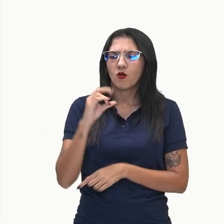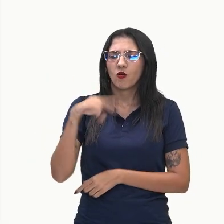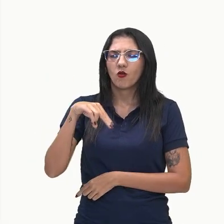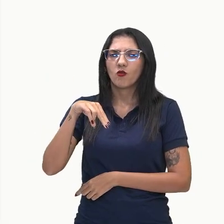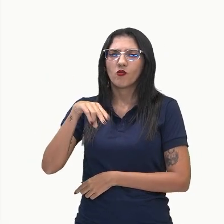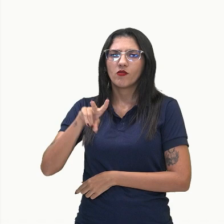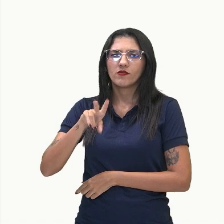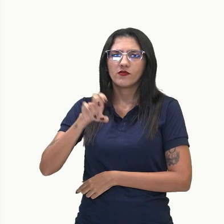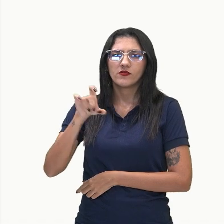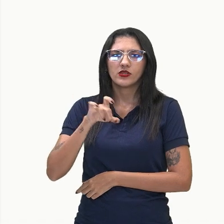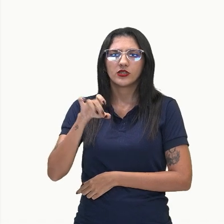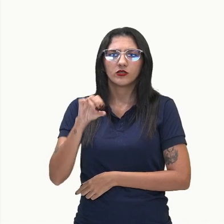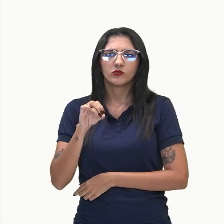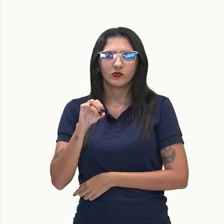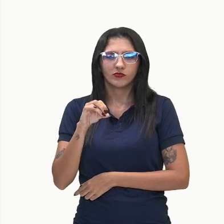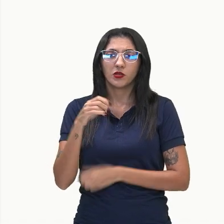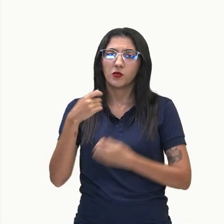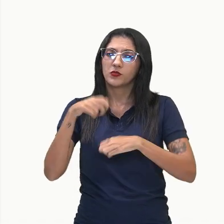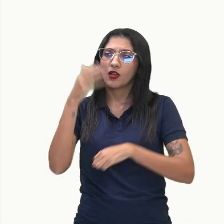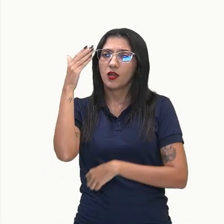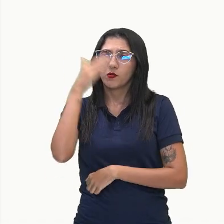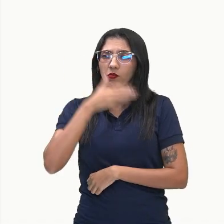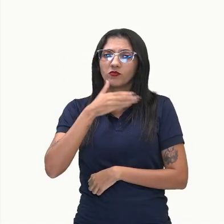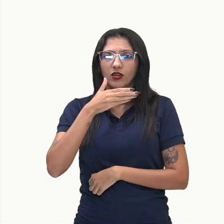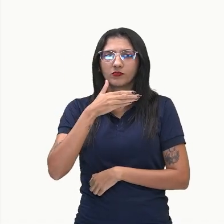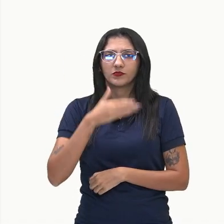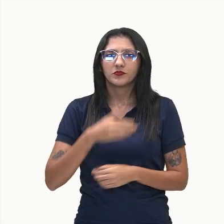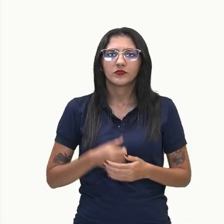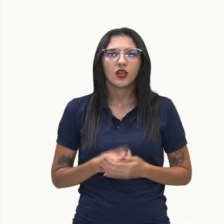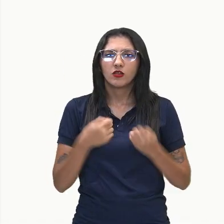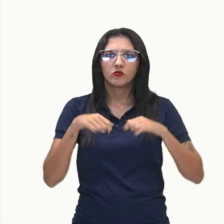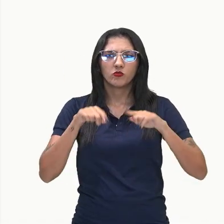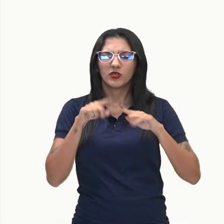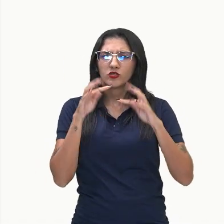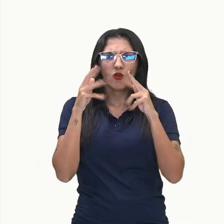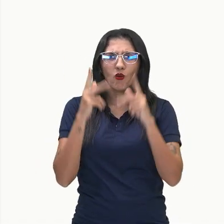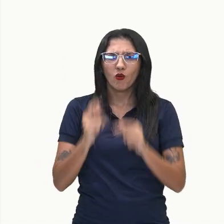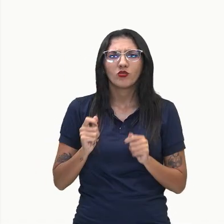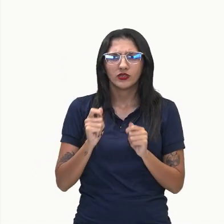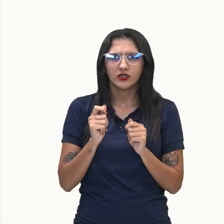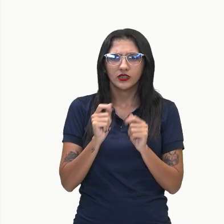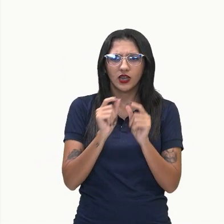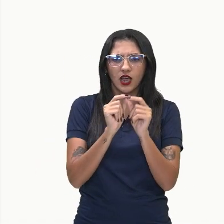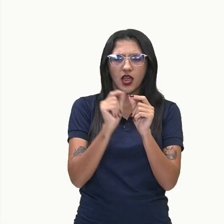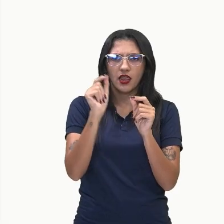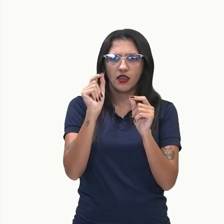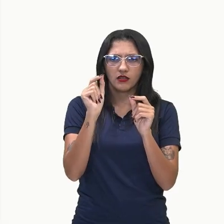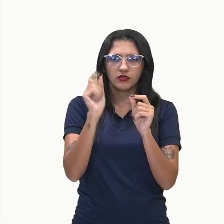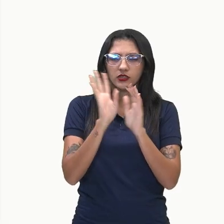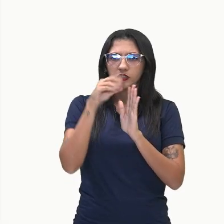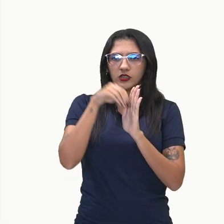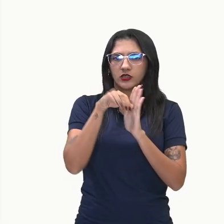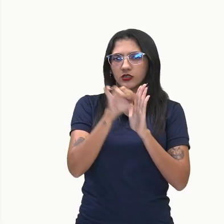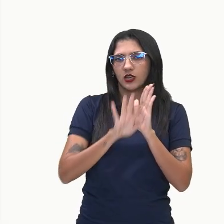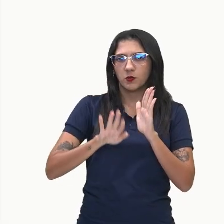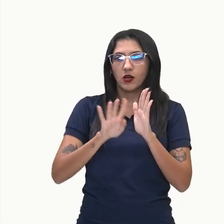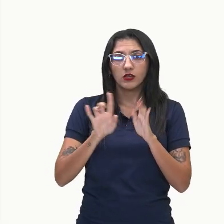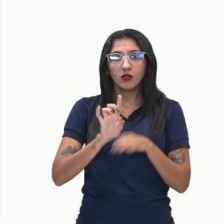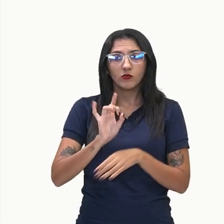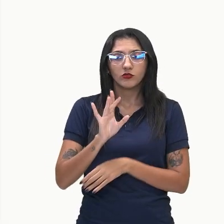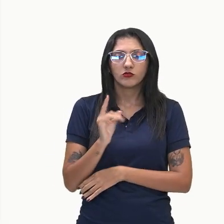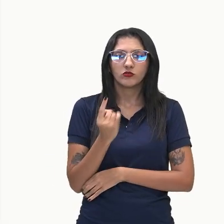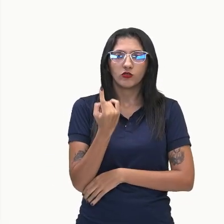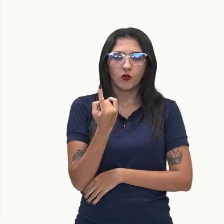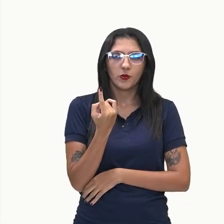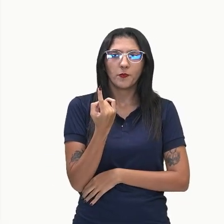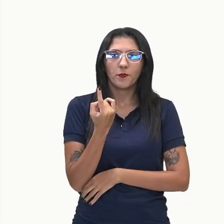provar que ele não é convexo, eu não preciso pegar, não é todas as retas que vão fazer esse caso. É apenas uma.